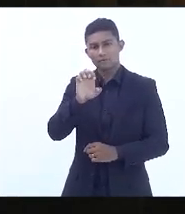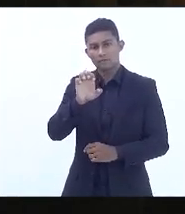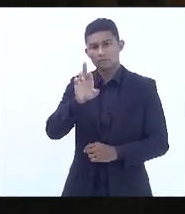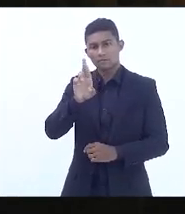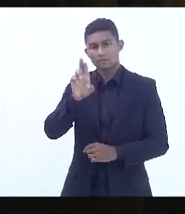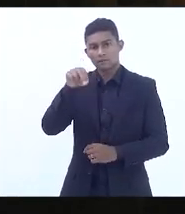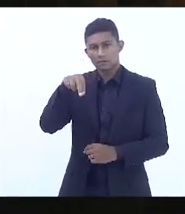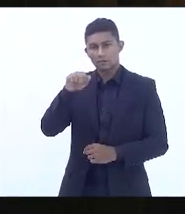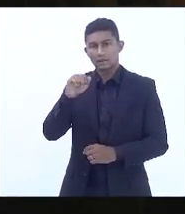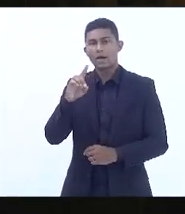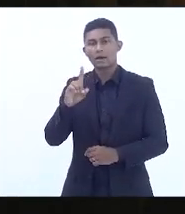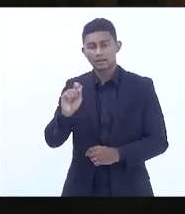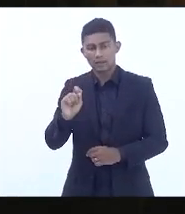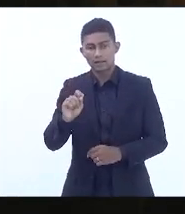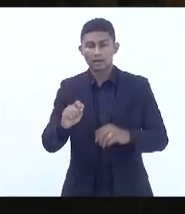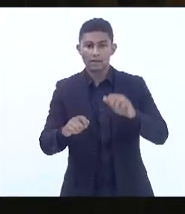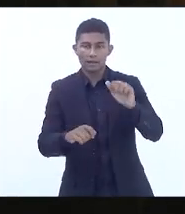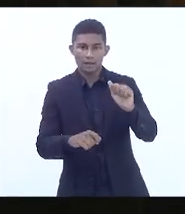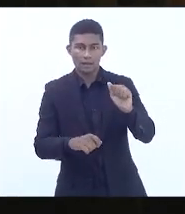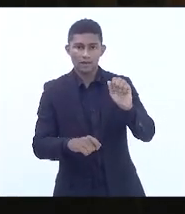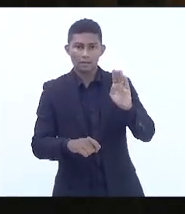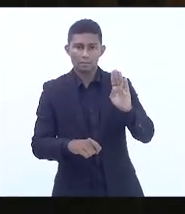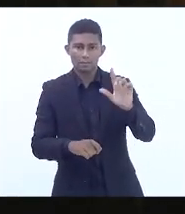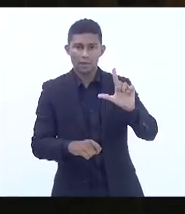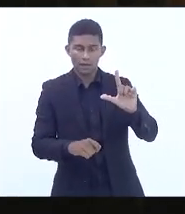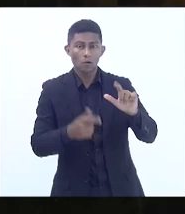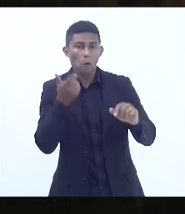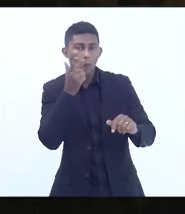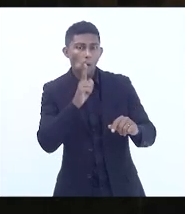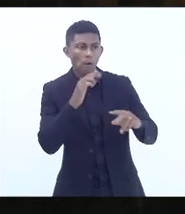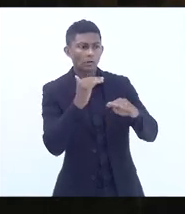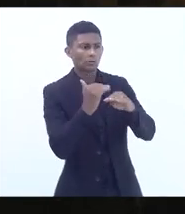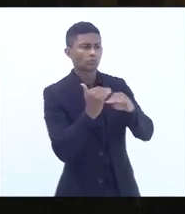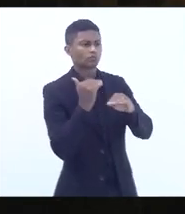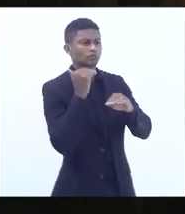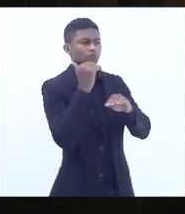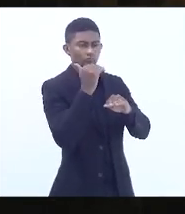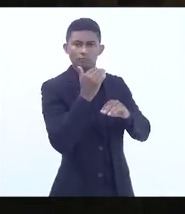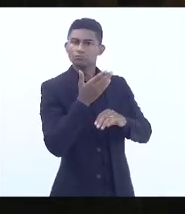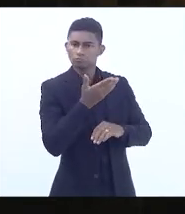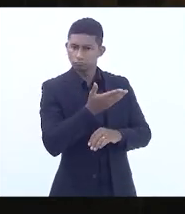a ABL, para a nossa Academia Brasileira de Letras,